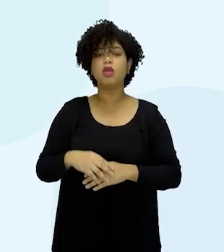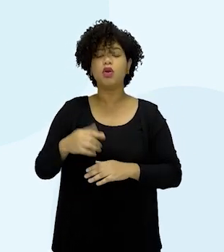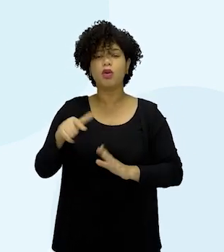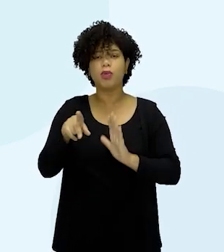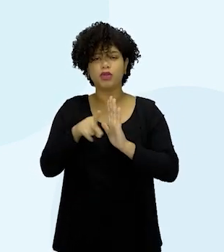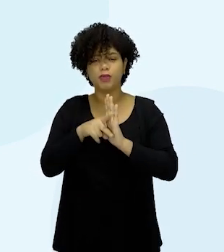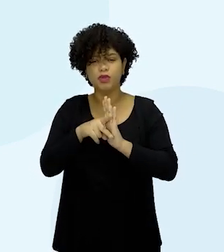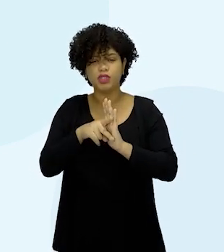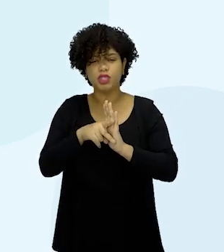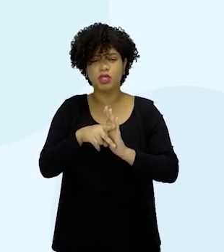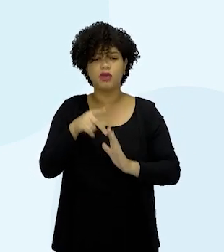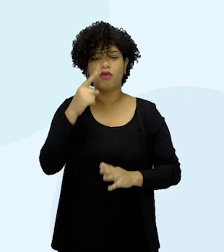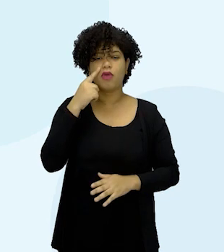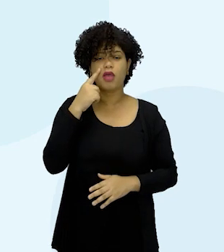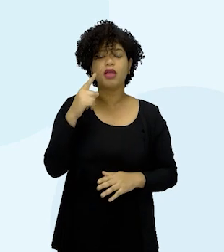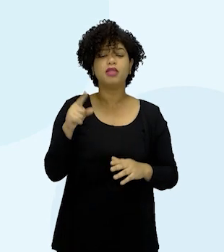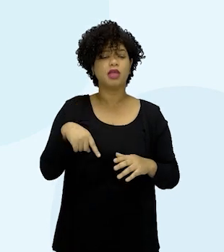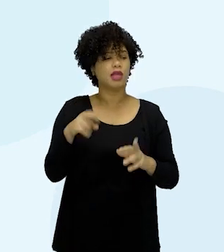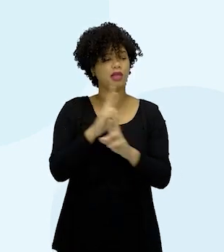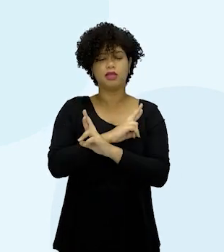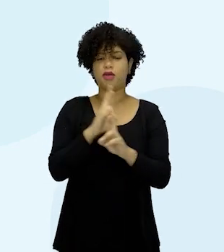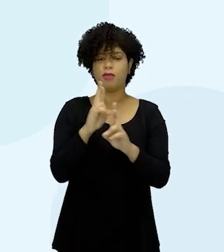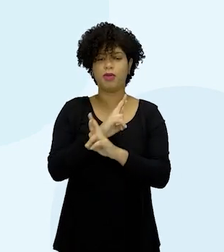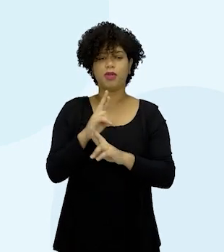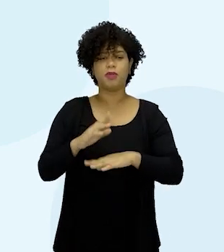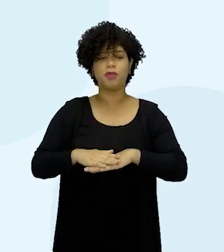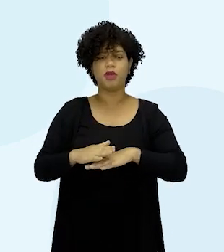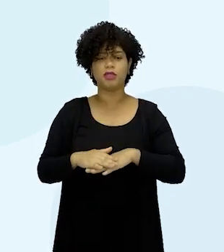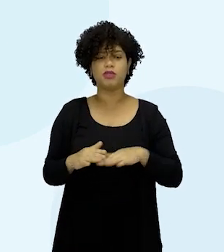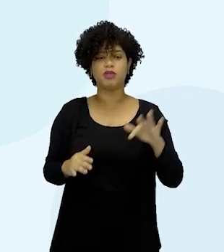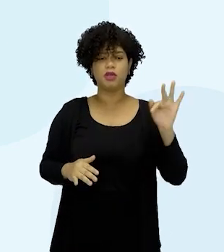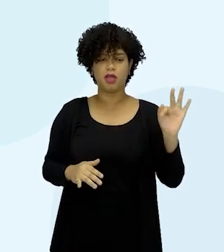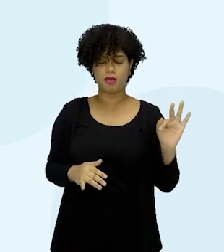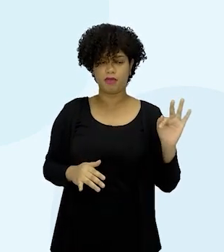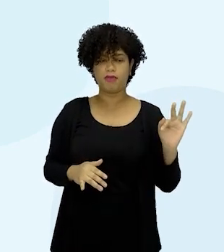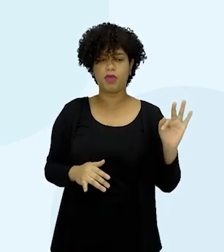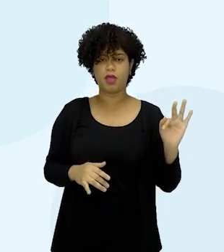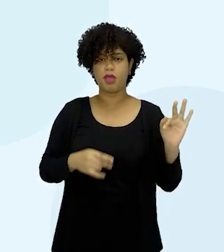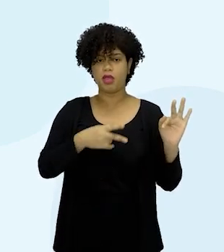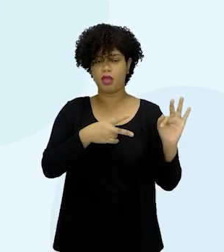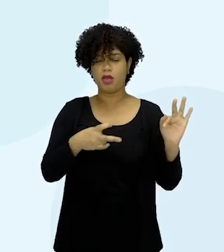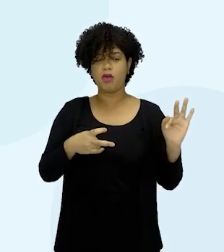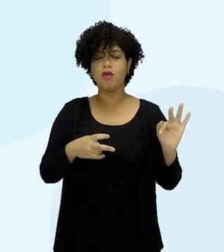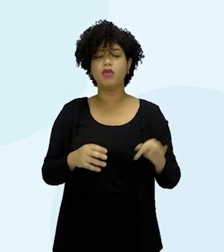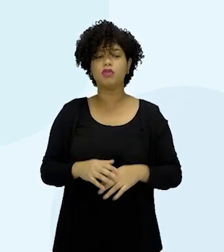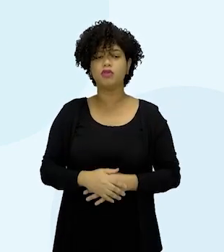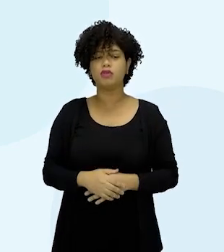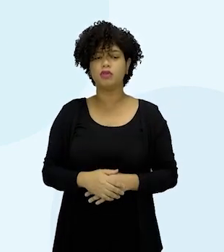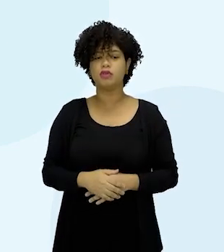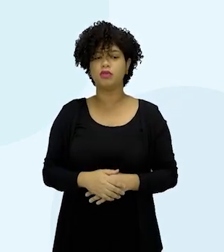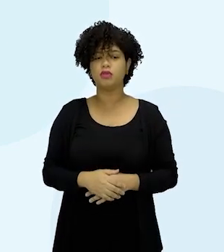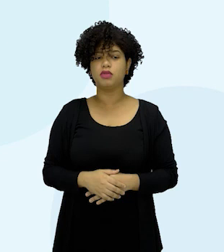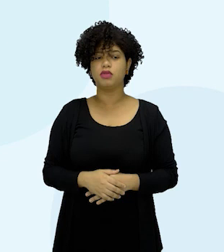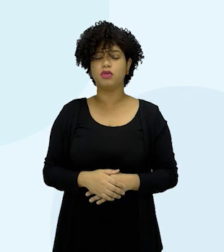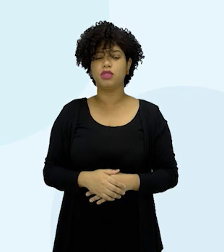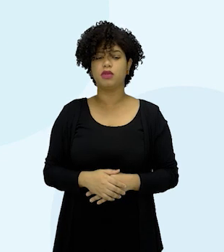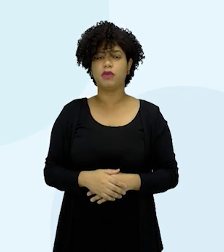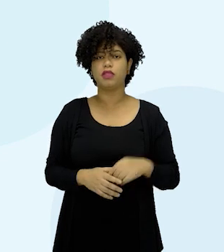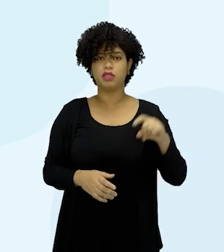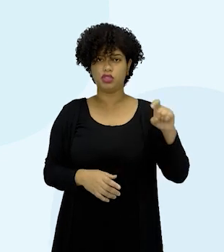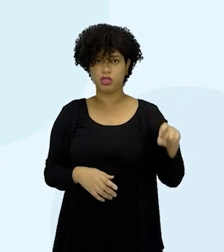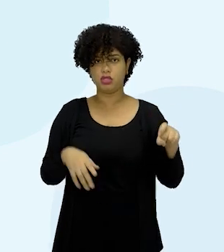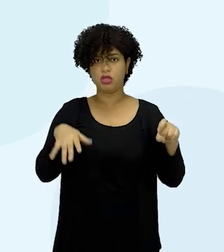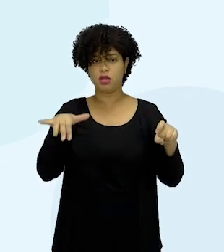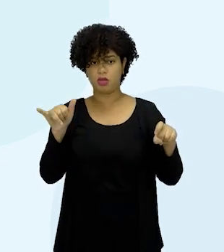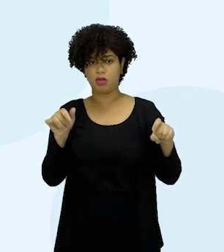caso, uma relação, desculpa. A minha relação chama F, por isso que eu confundi. Tá, ela tem o par ordenado x e y, onde o